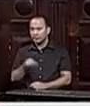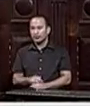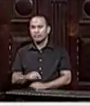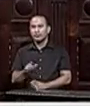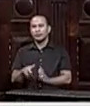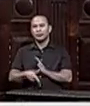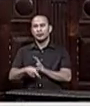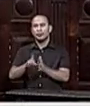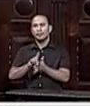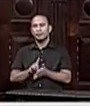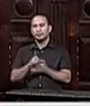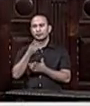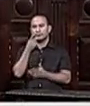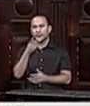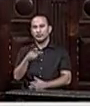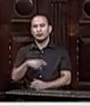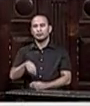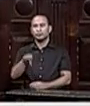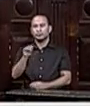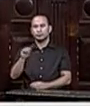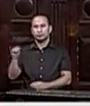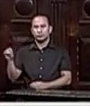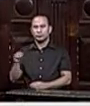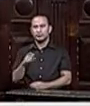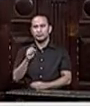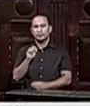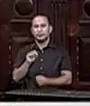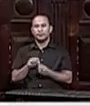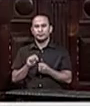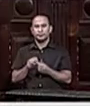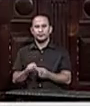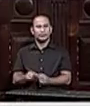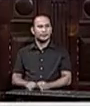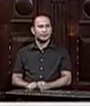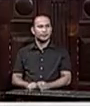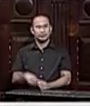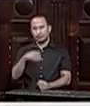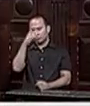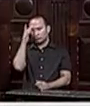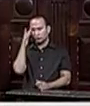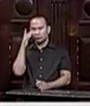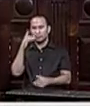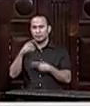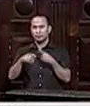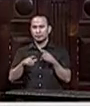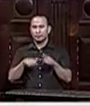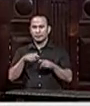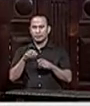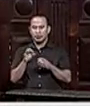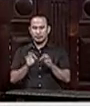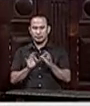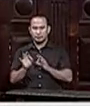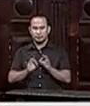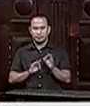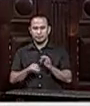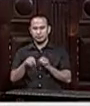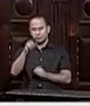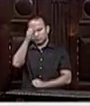antecede a Constituição de 88, que consagrou o ingresso no serviço público por concurso público, portanto, foi antes